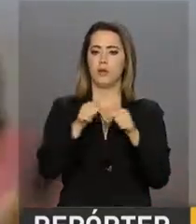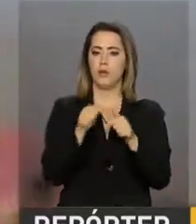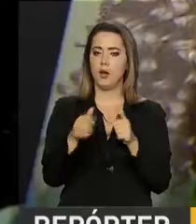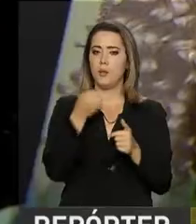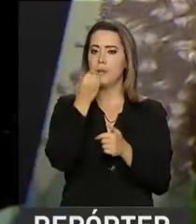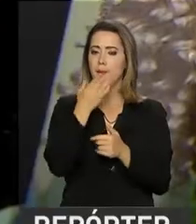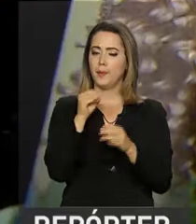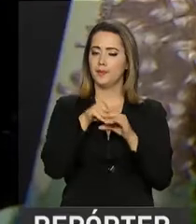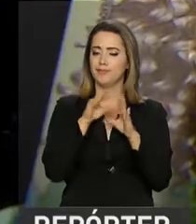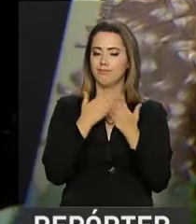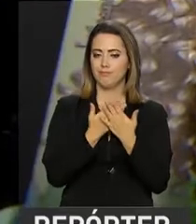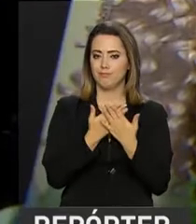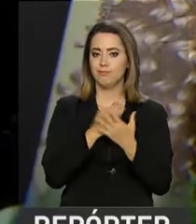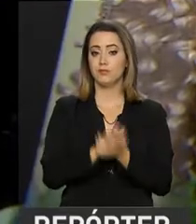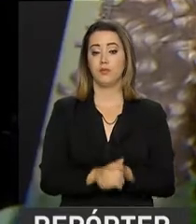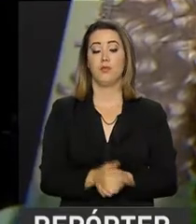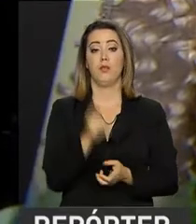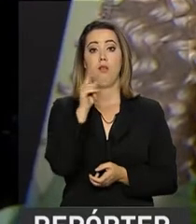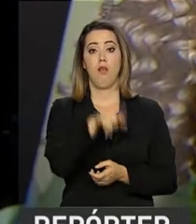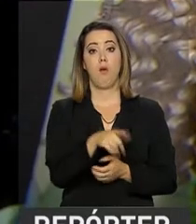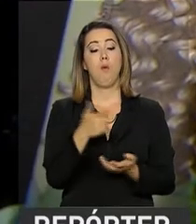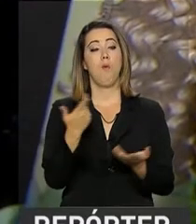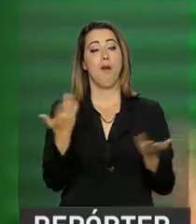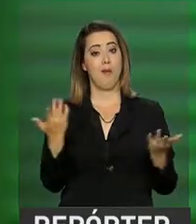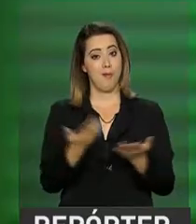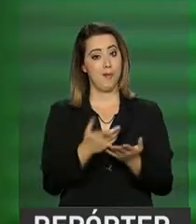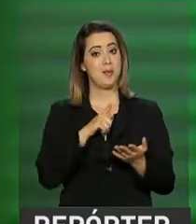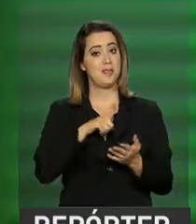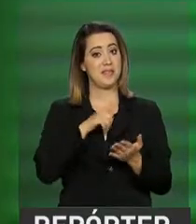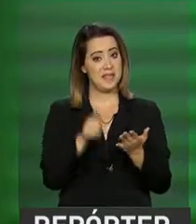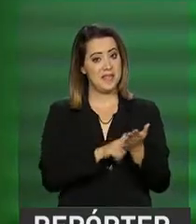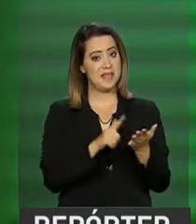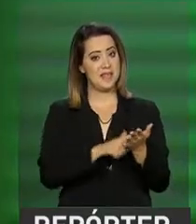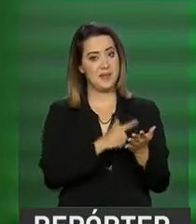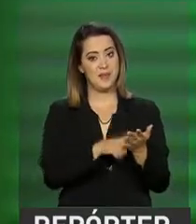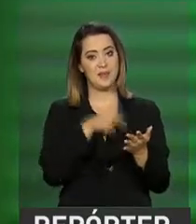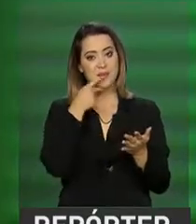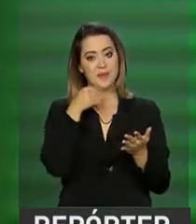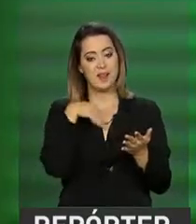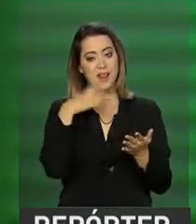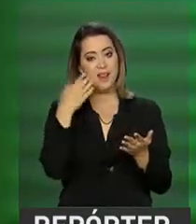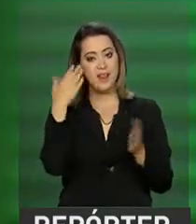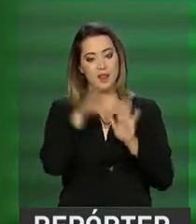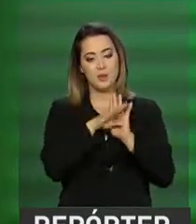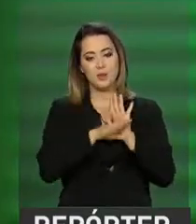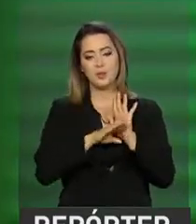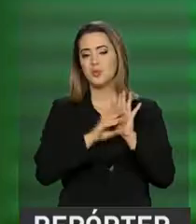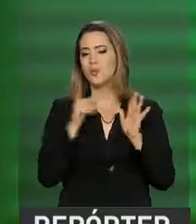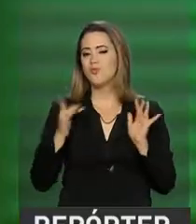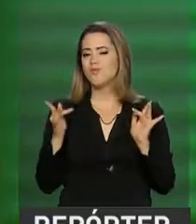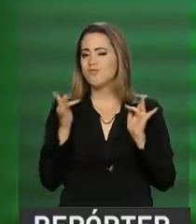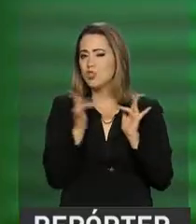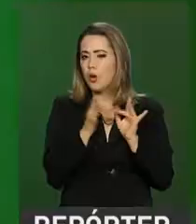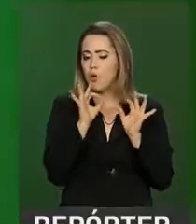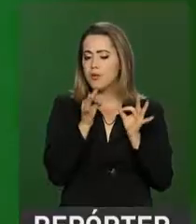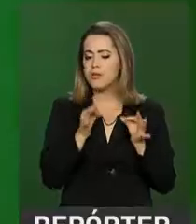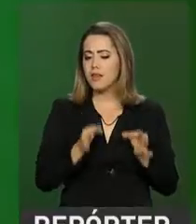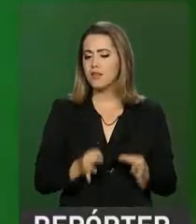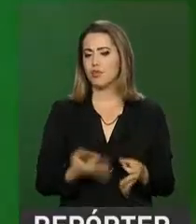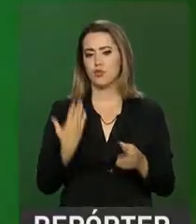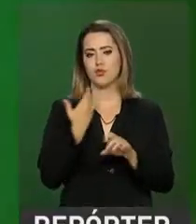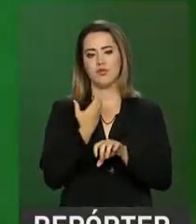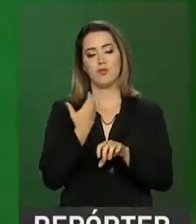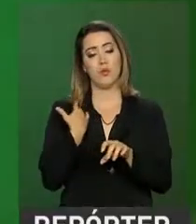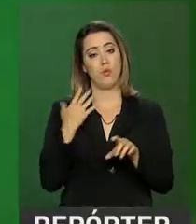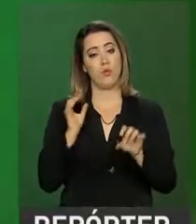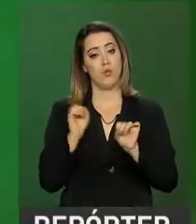aula o projeto virou até livro e segundo a diretora da escola está totalmente em linha com a